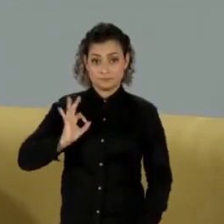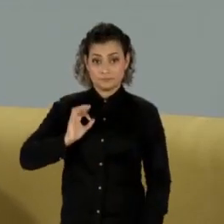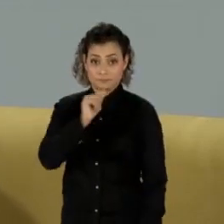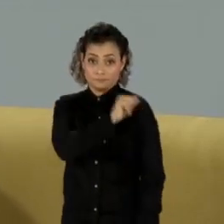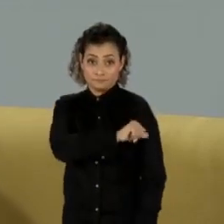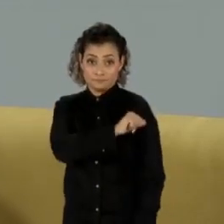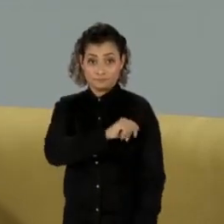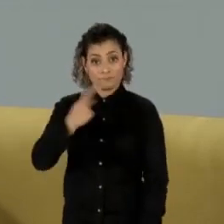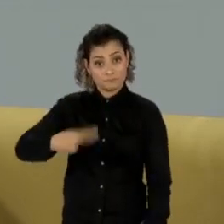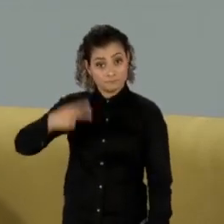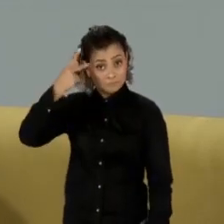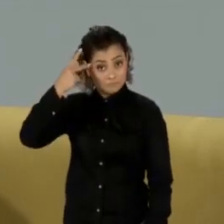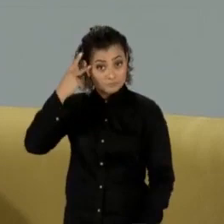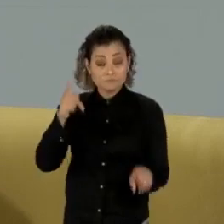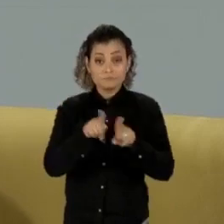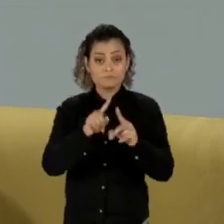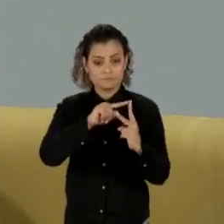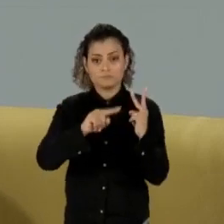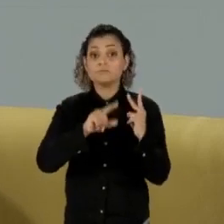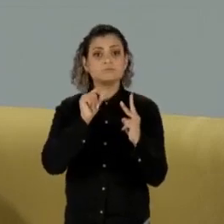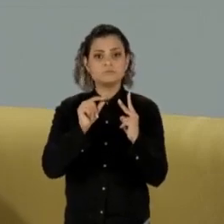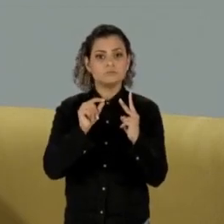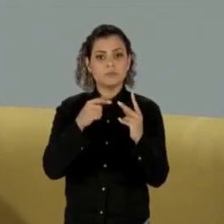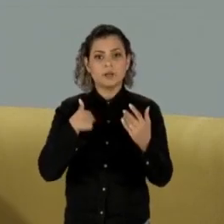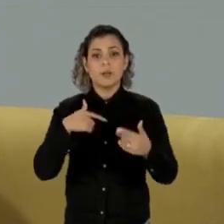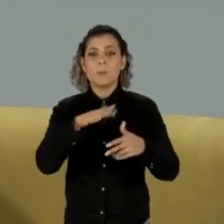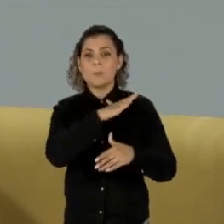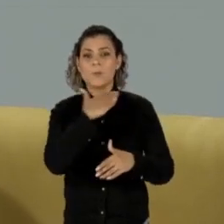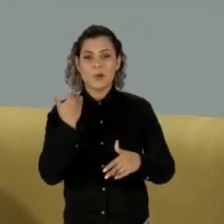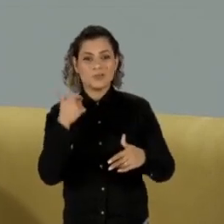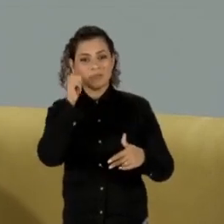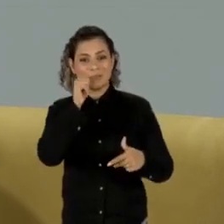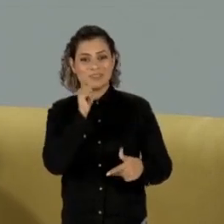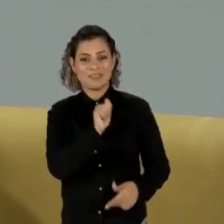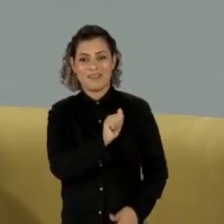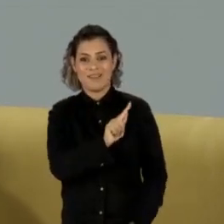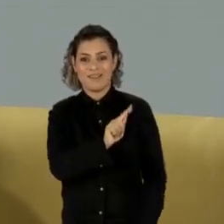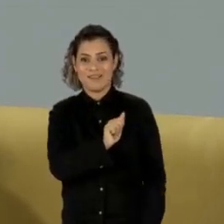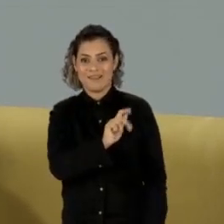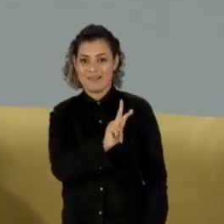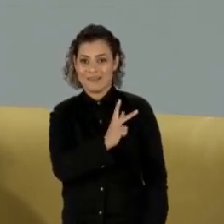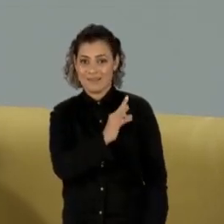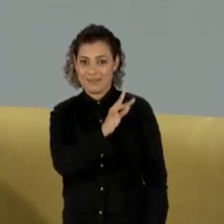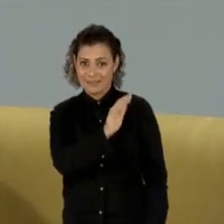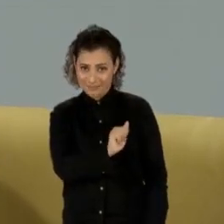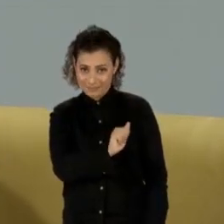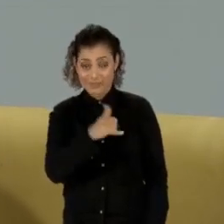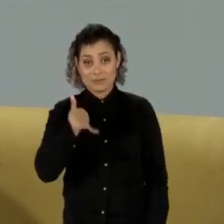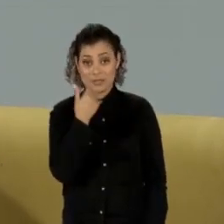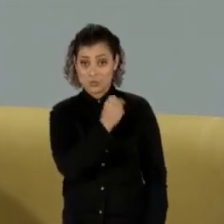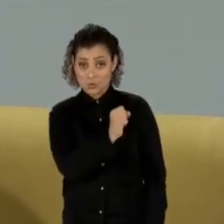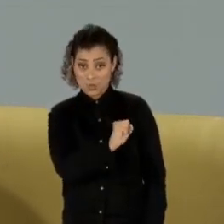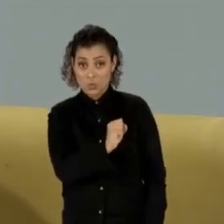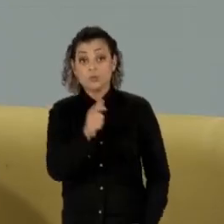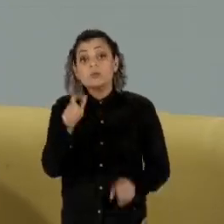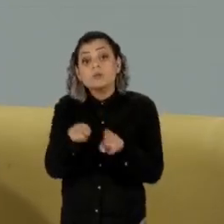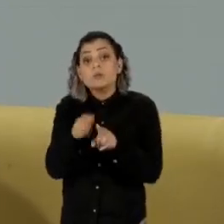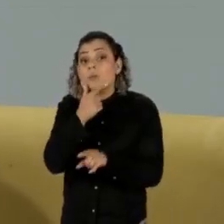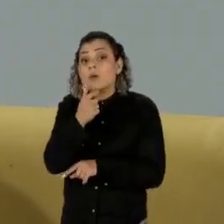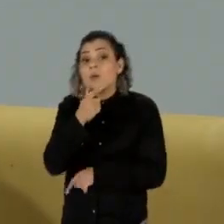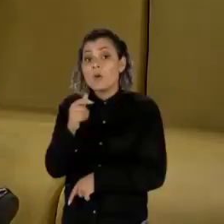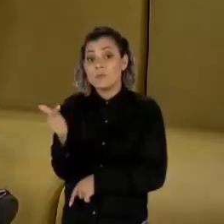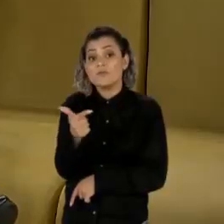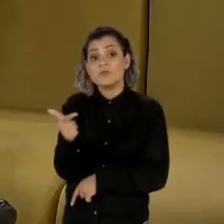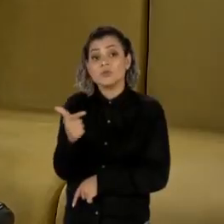de janeiro e de são paulo realizam reconstituições das mortes da menina a data félix e oito anos e do ator rafael miguel de